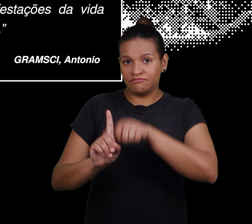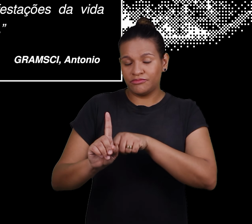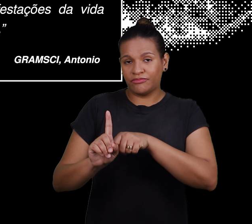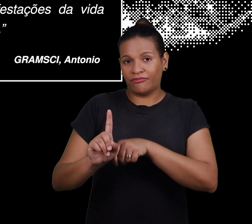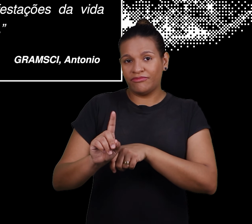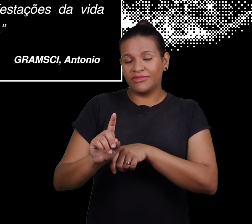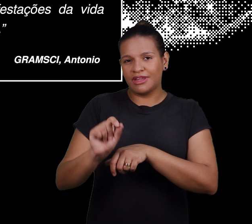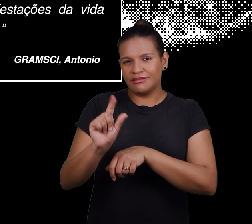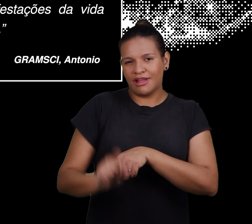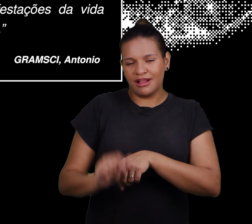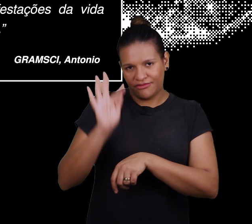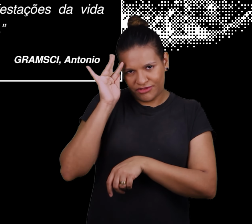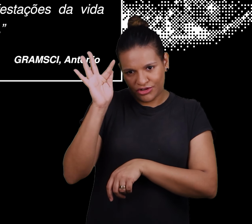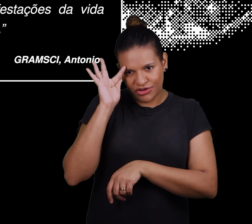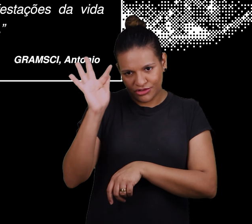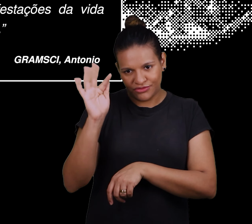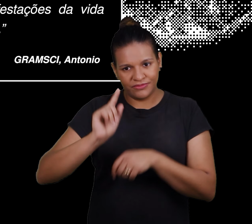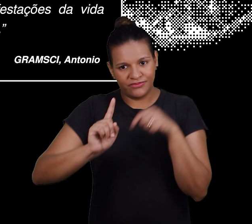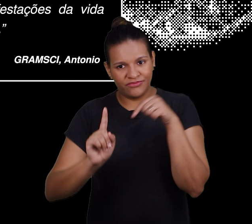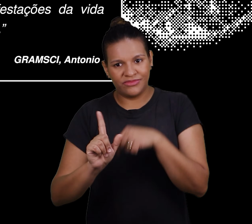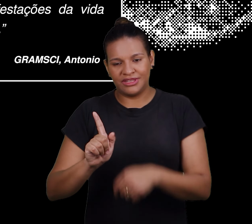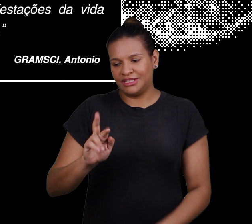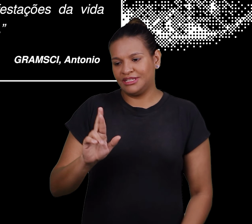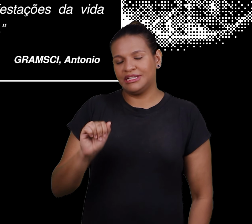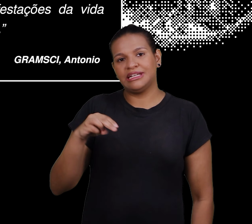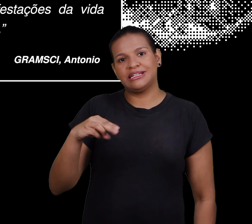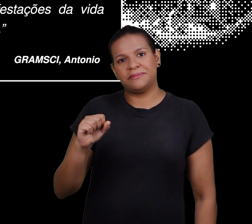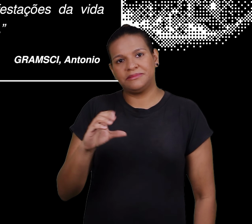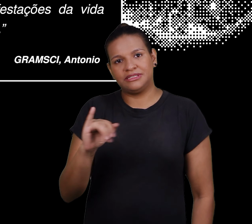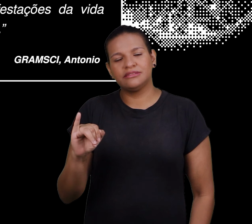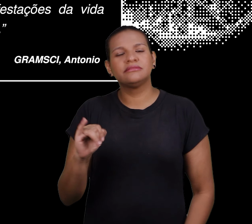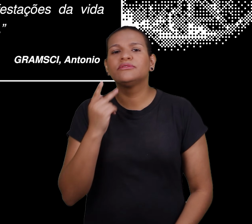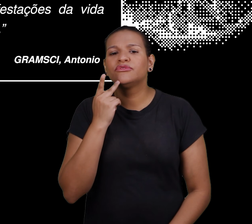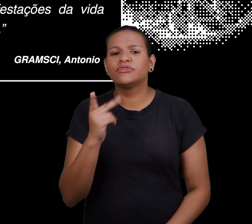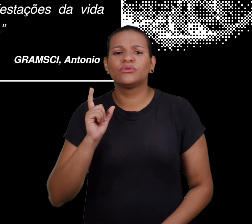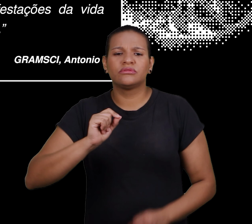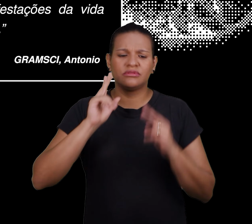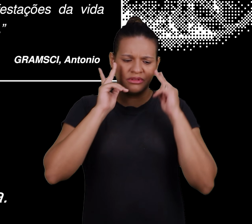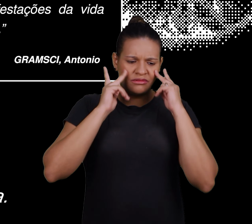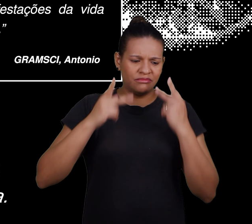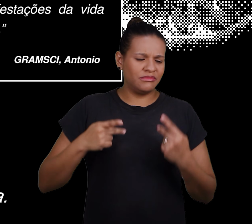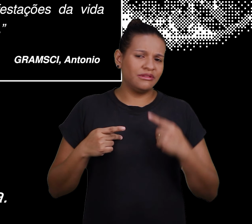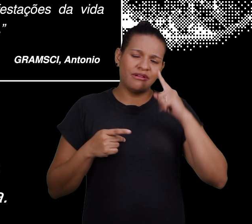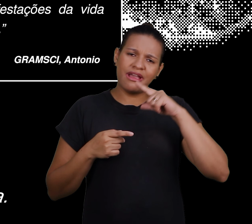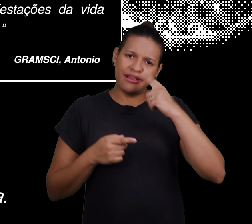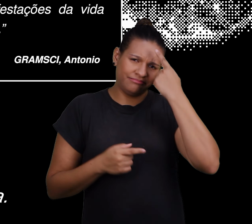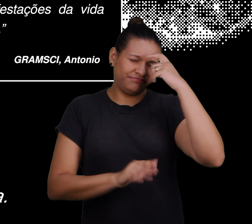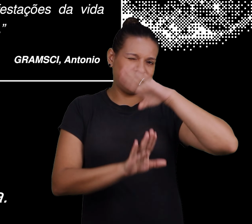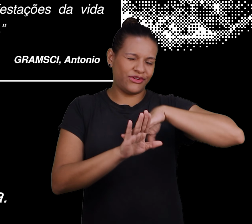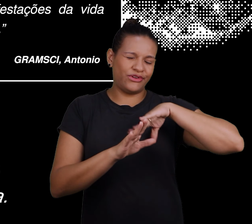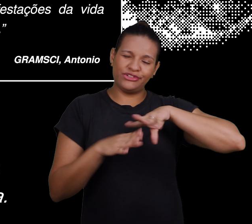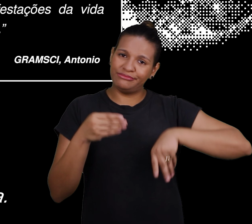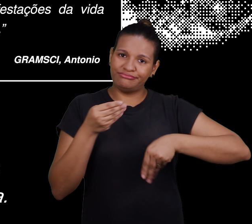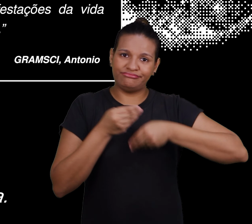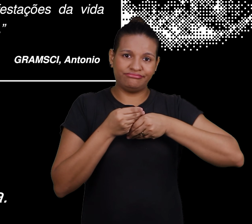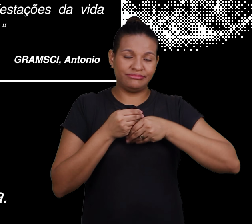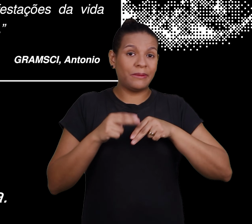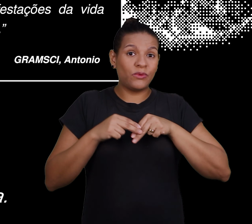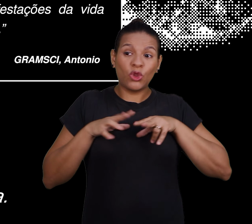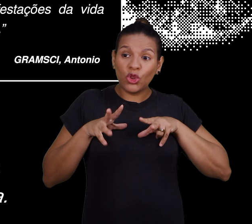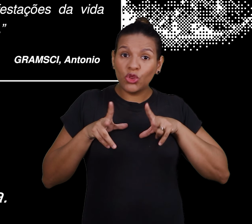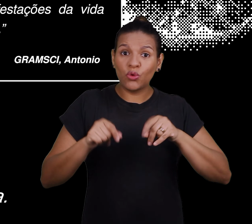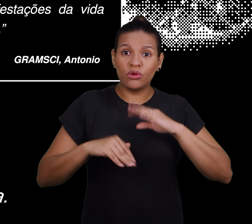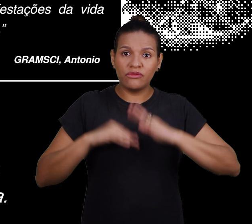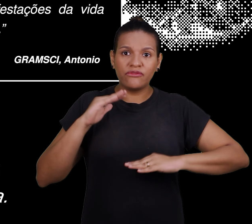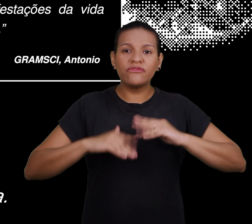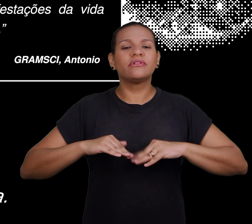Segundo o filósofo italiano Gramsci, o ser humano é intrinsecamente ideológico. Então, tudo que ele faz está